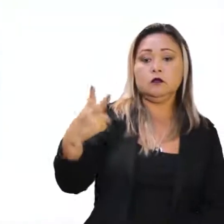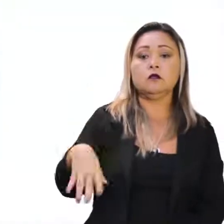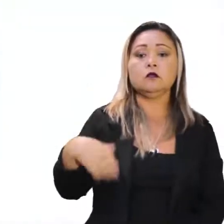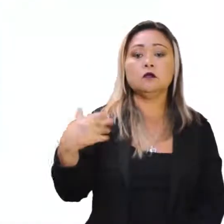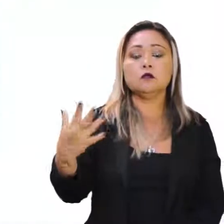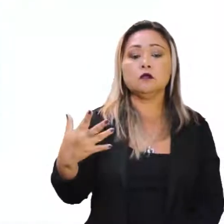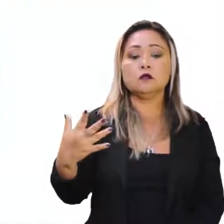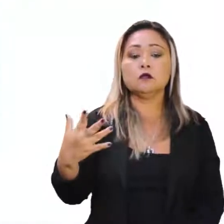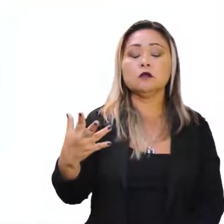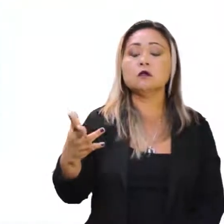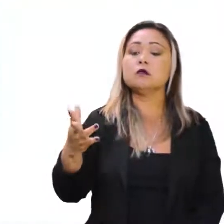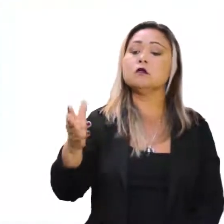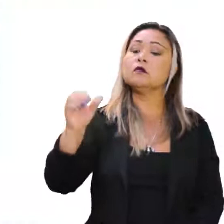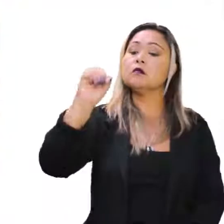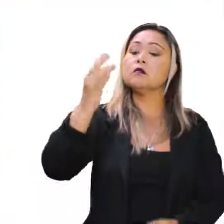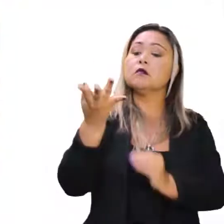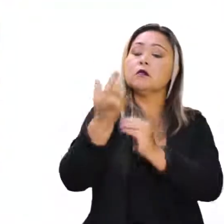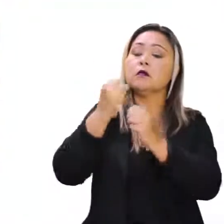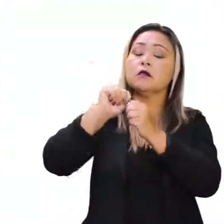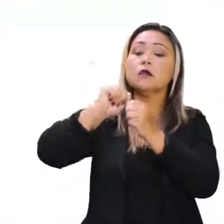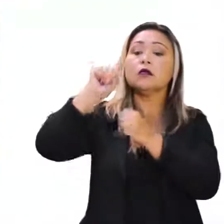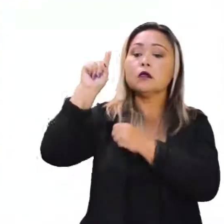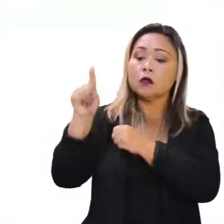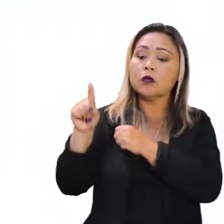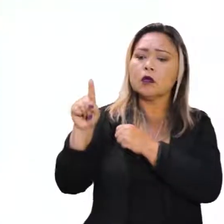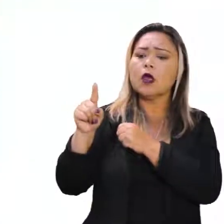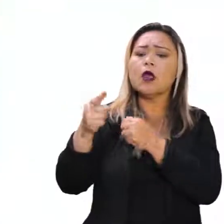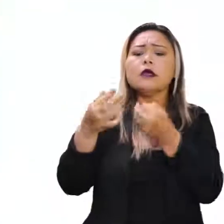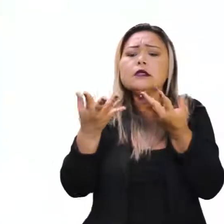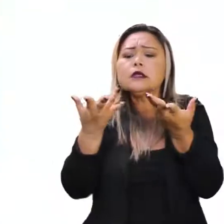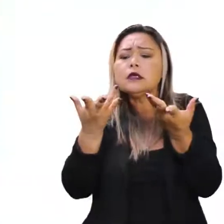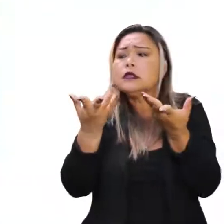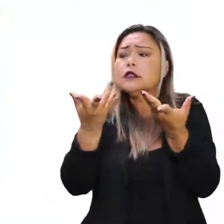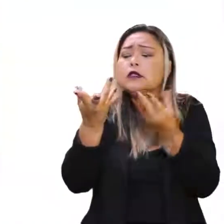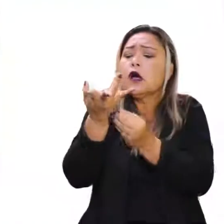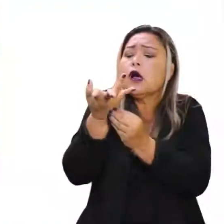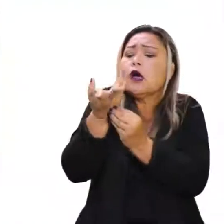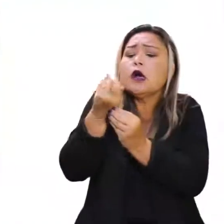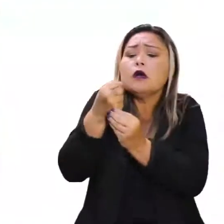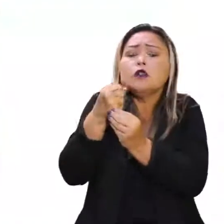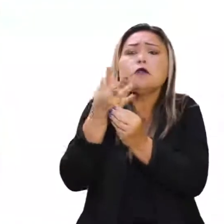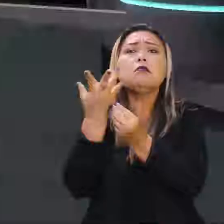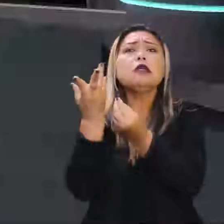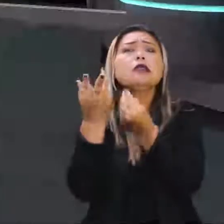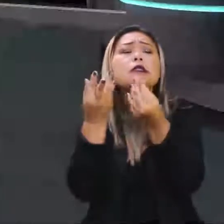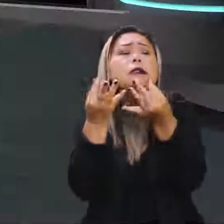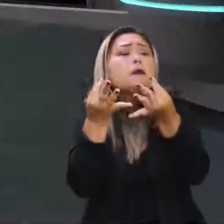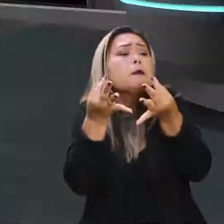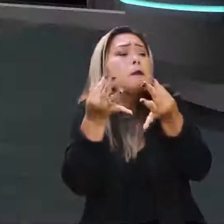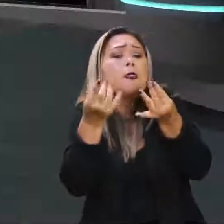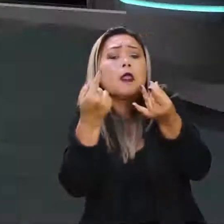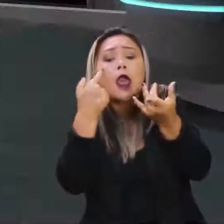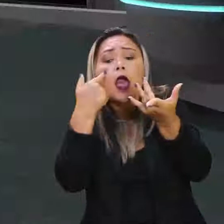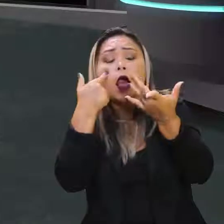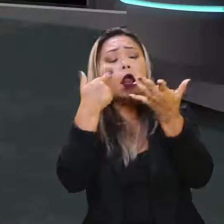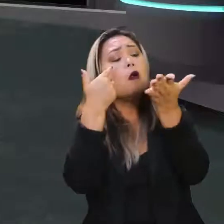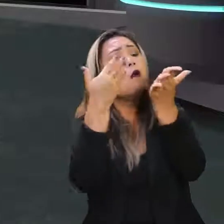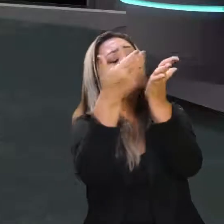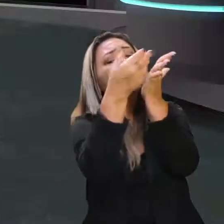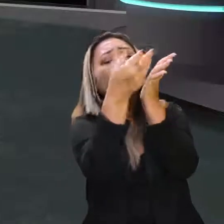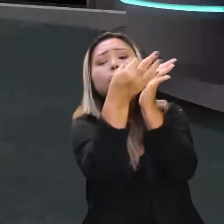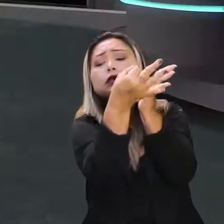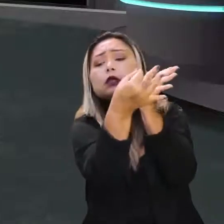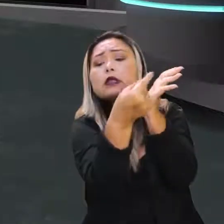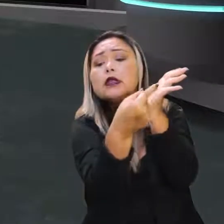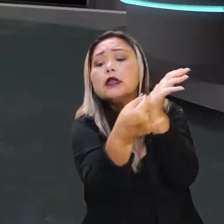professor, que a arte acadêmica é essa arte mais refinada, né, no qual o artista busca trazer ali os